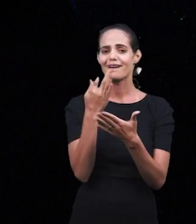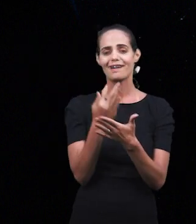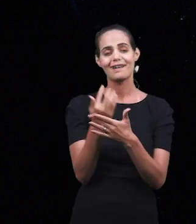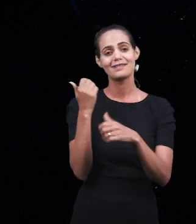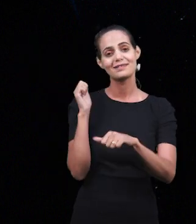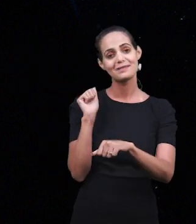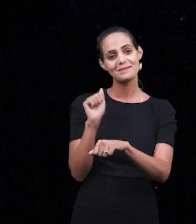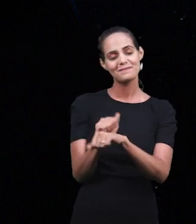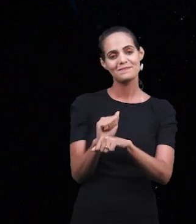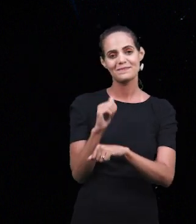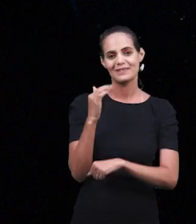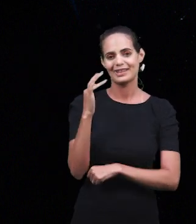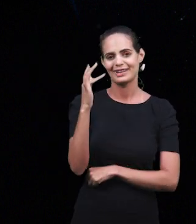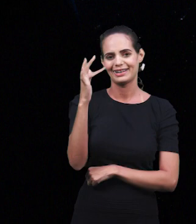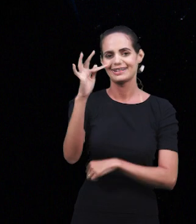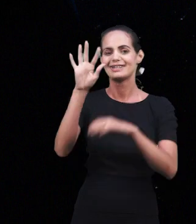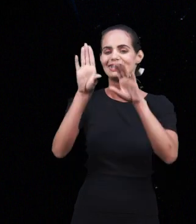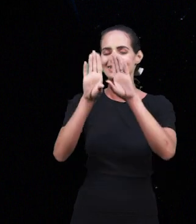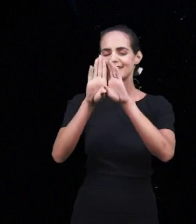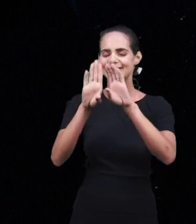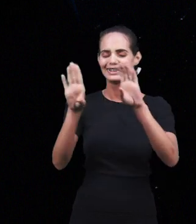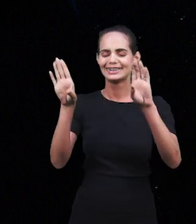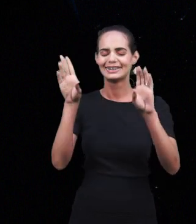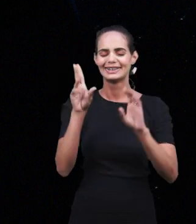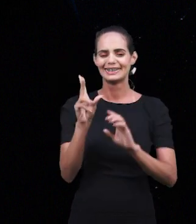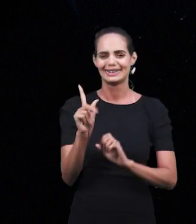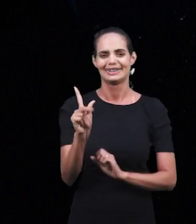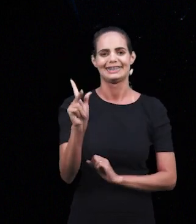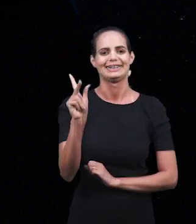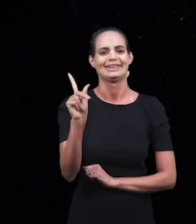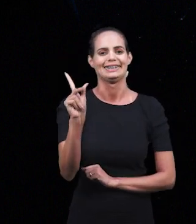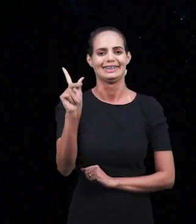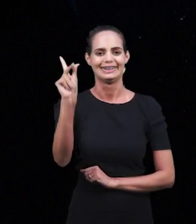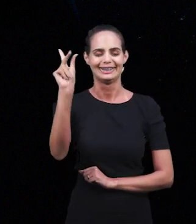a esperança do